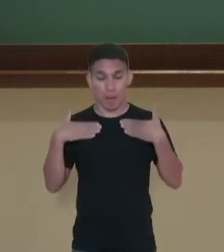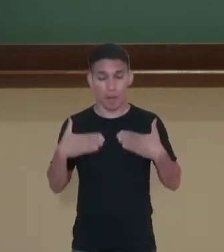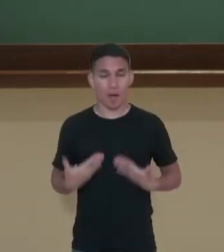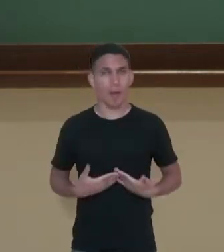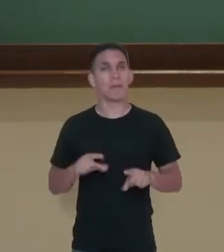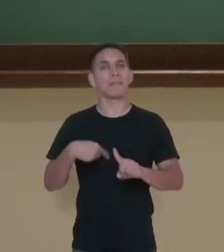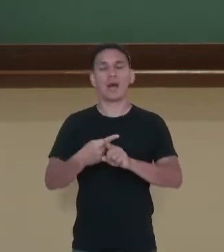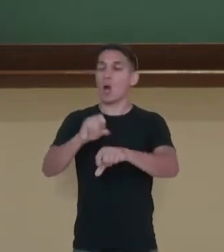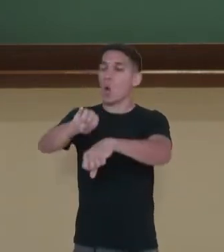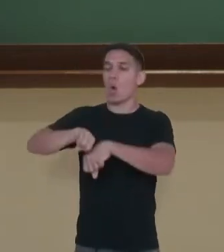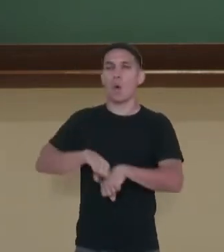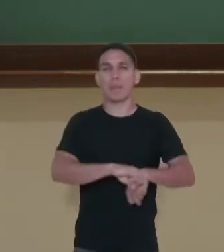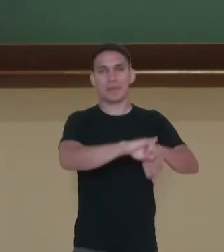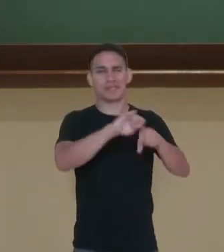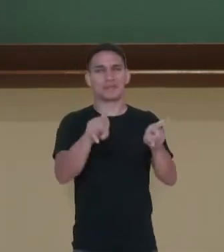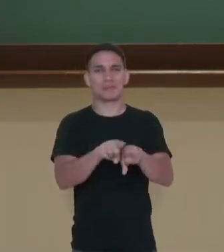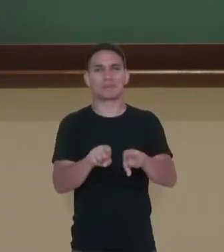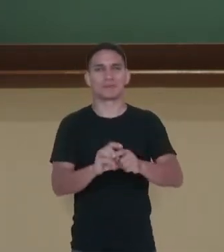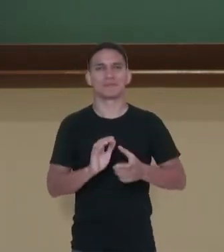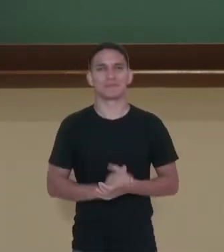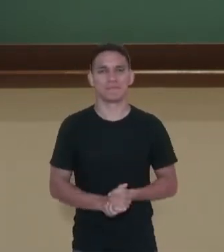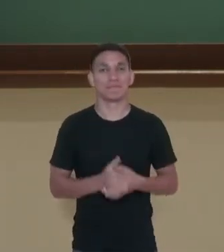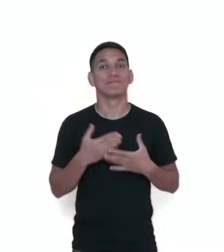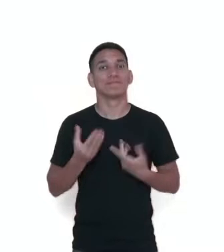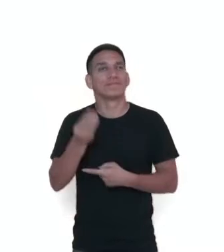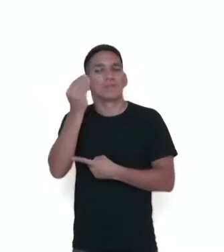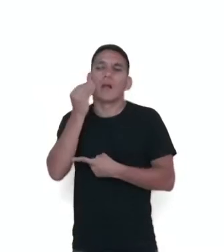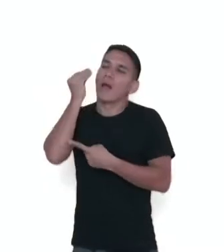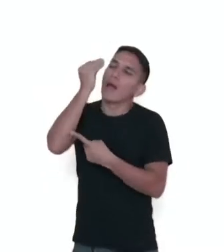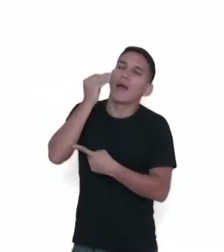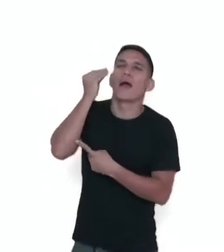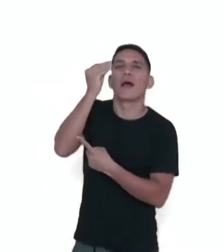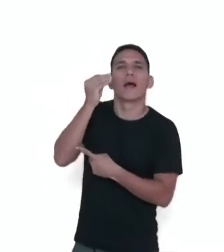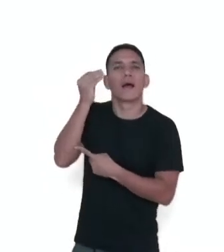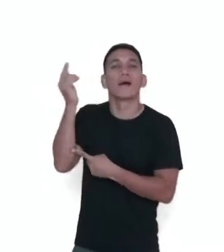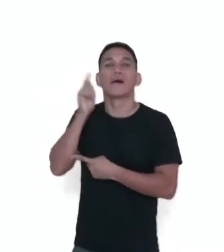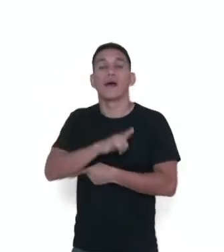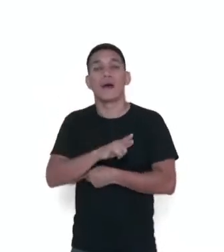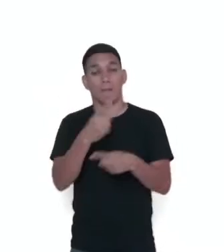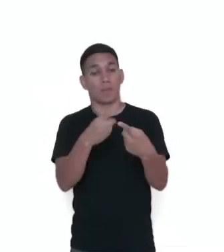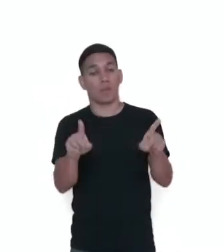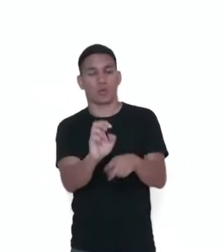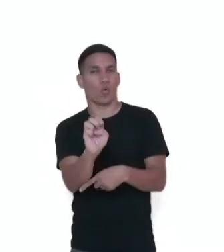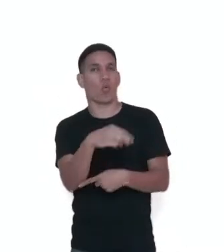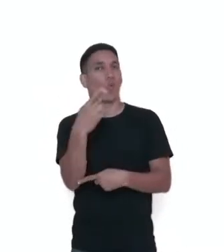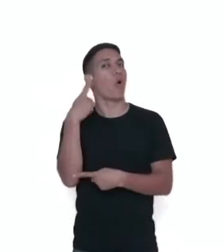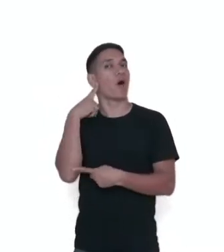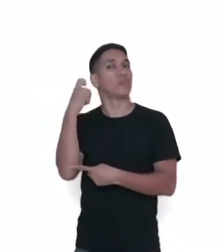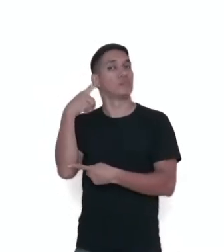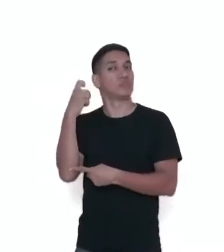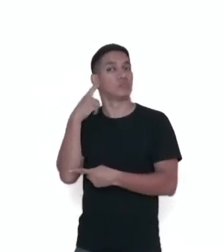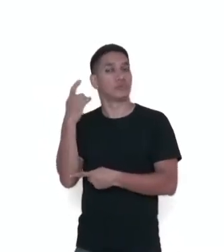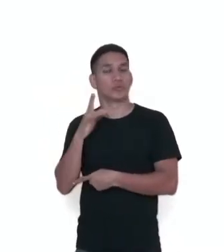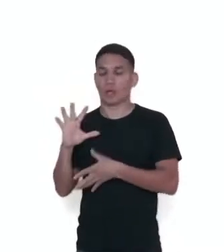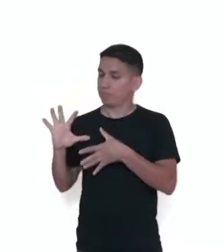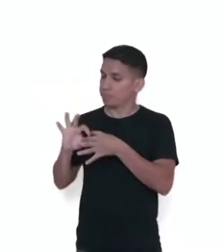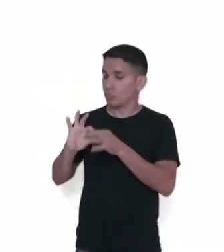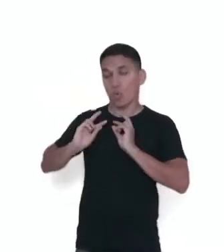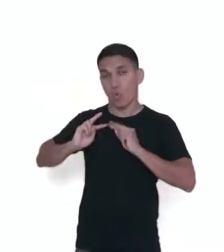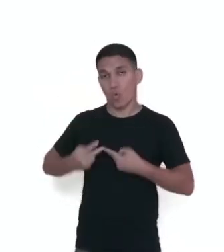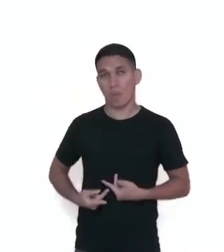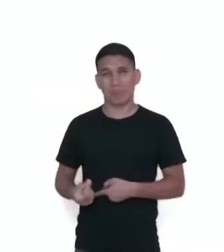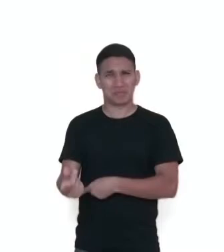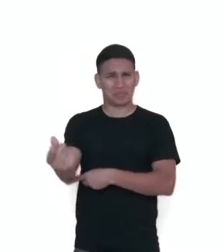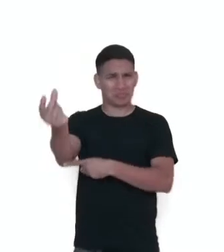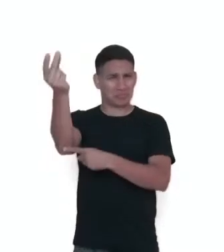à sua volta. A experimentação musical ou sonora acompanha o ser humano desde os